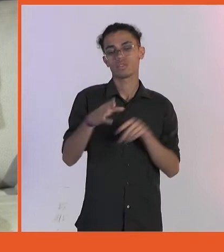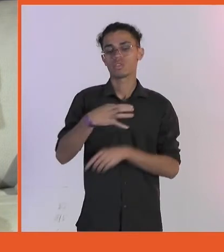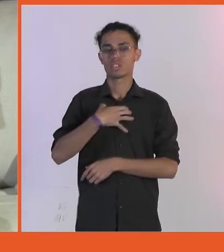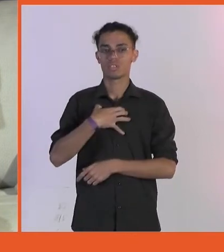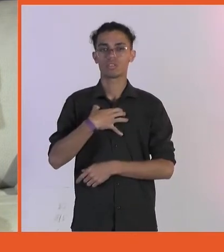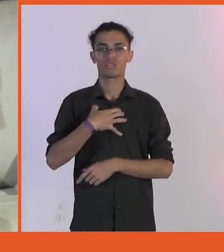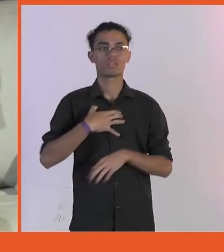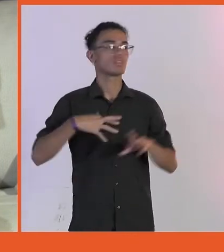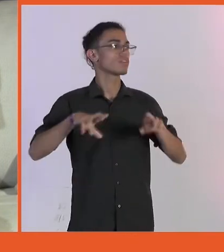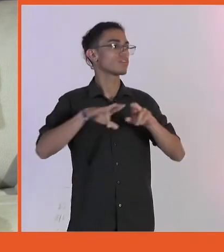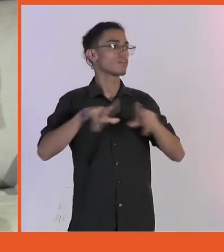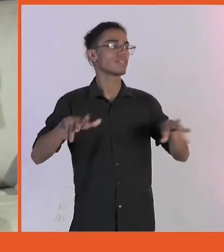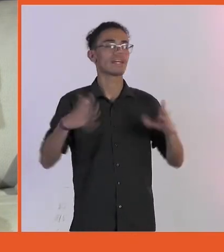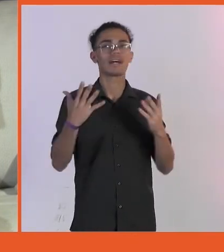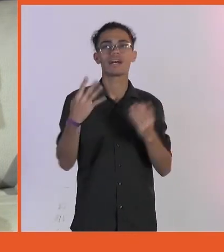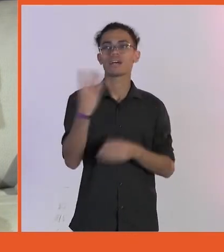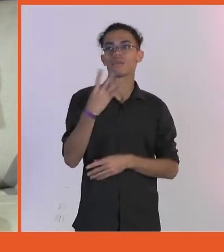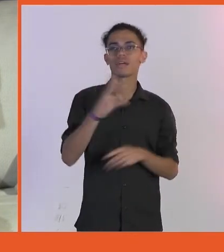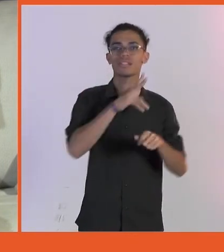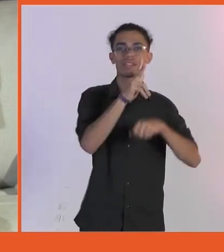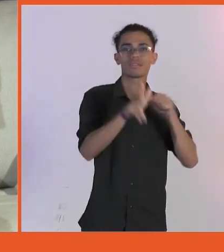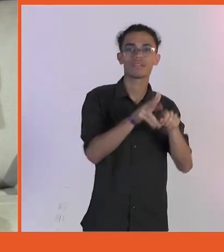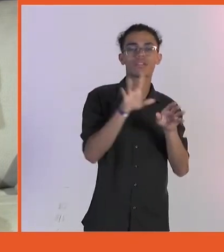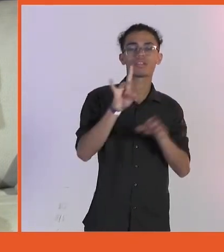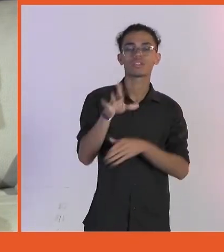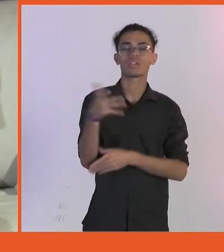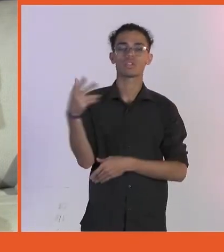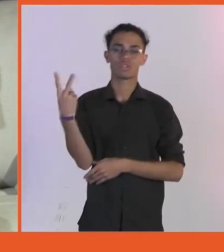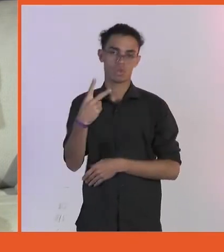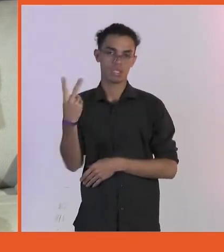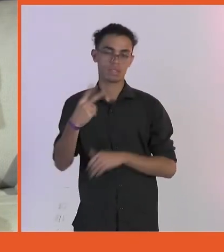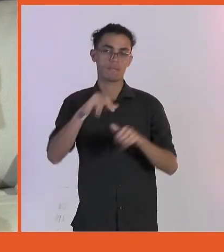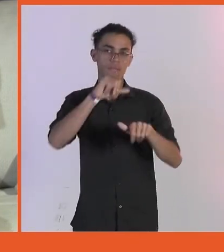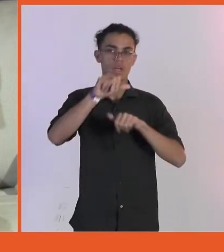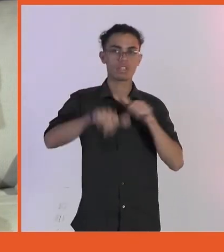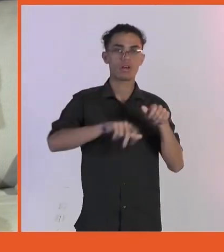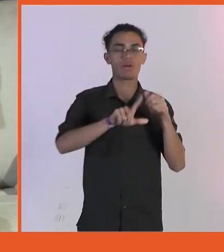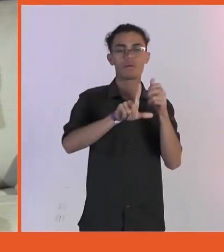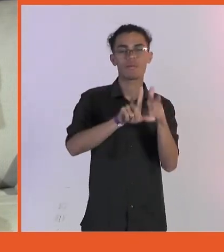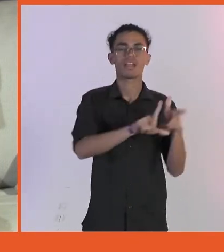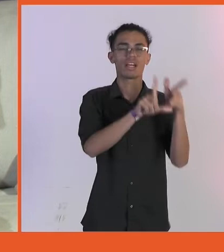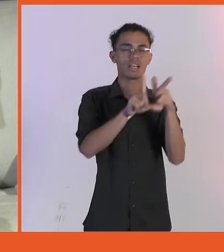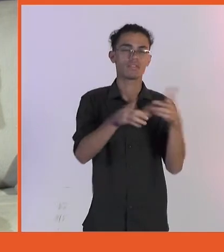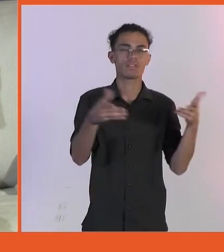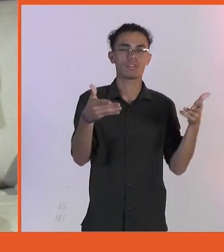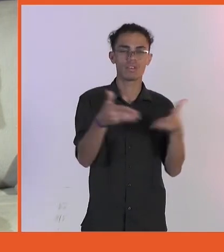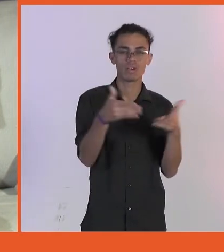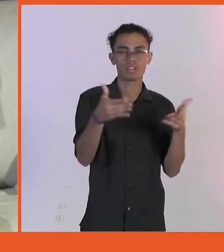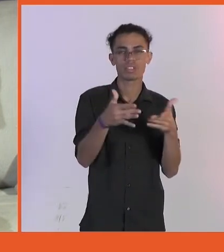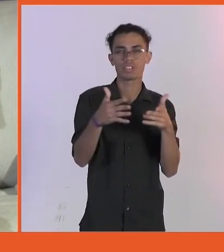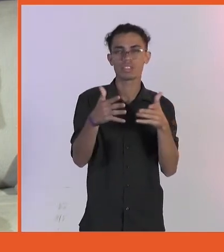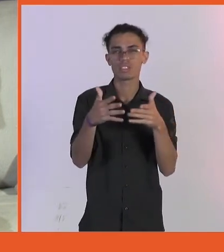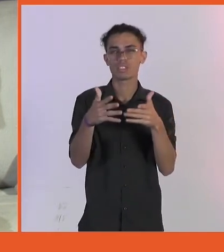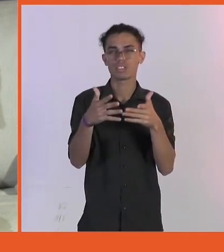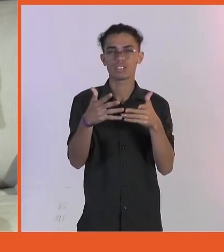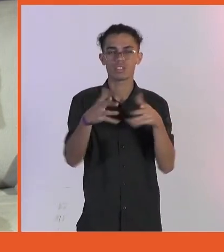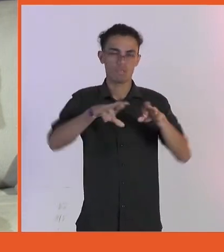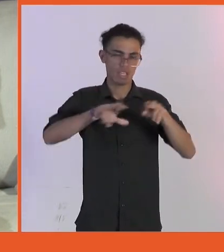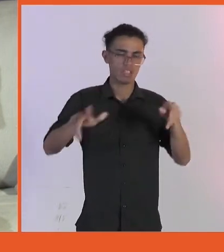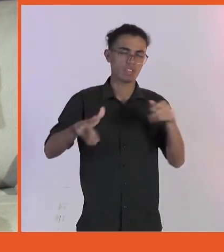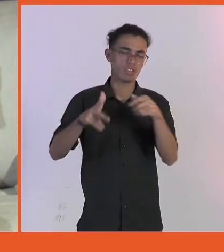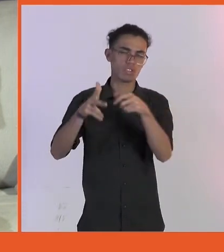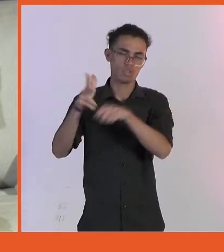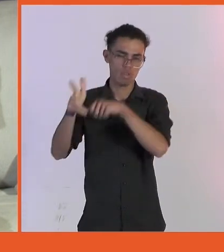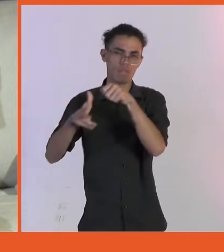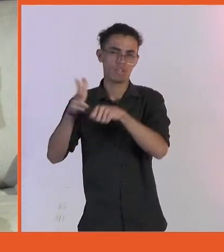forma, sabe? Eu tô postando 4 vídeos, vou postar 2. Pô, pode ser uma live hoje ao invés de um vídeo, mas isso é uma coisa que a gente decidiu porque a